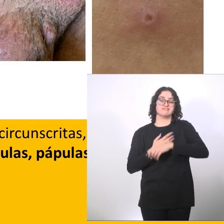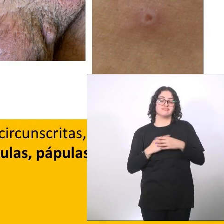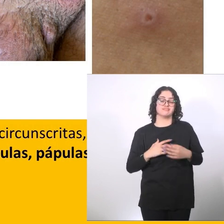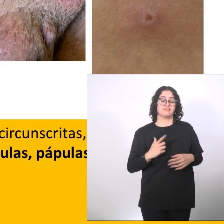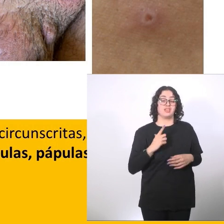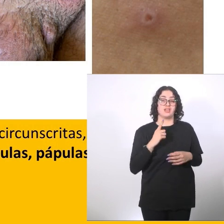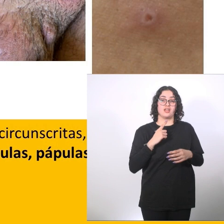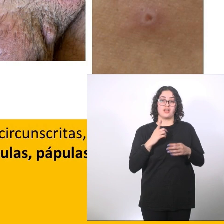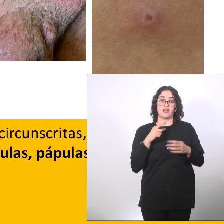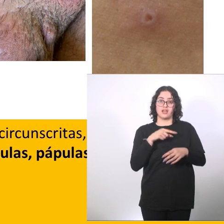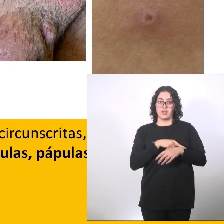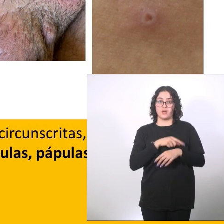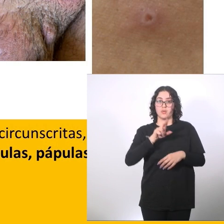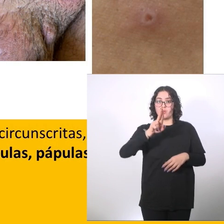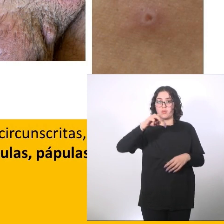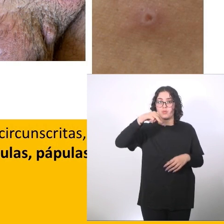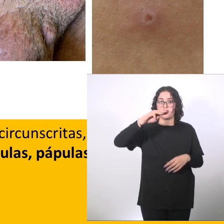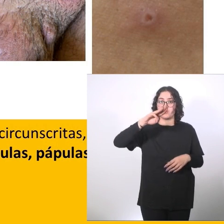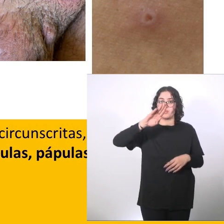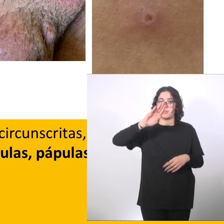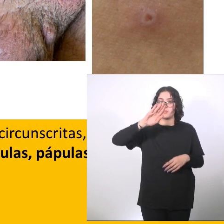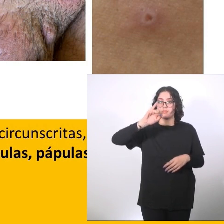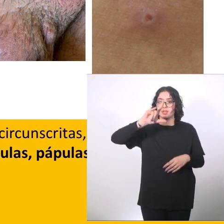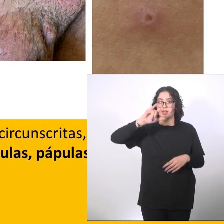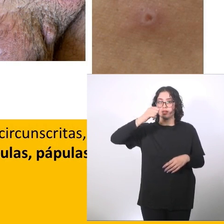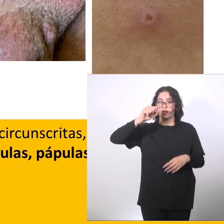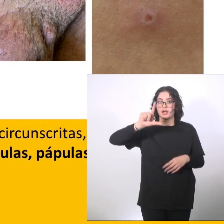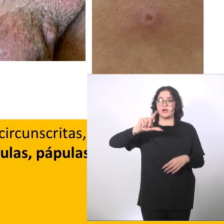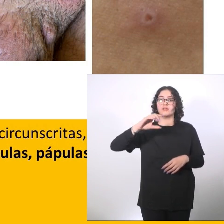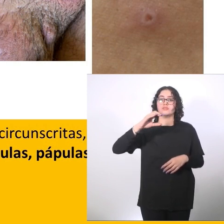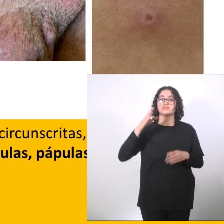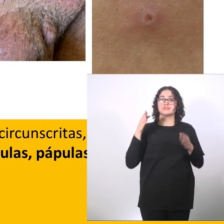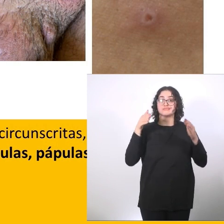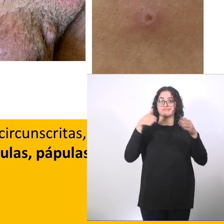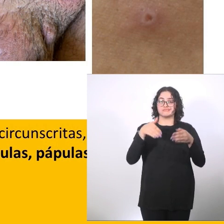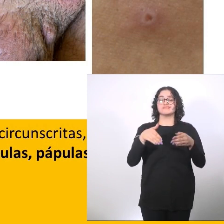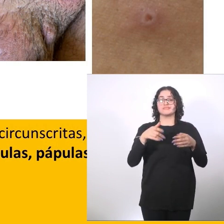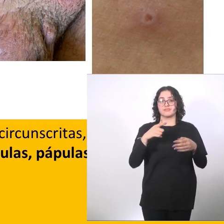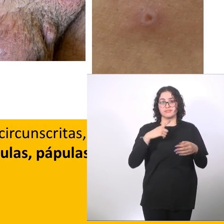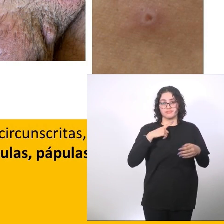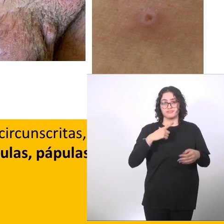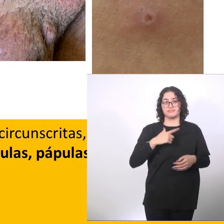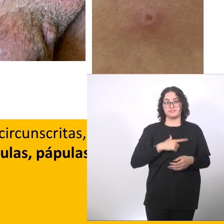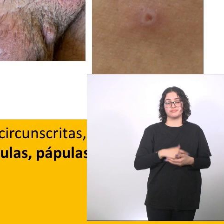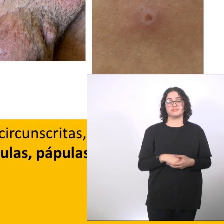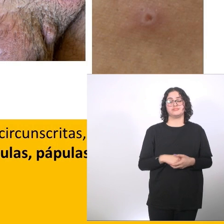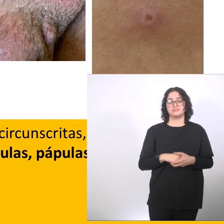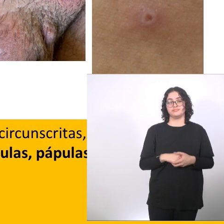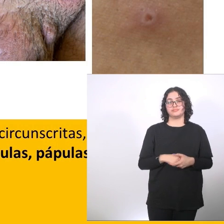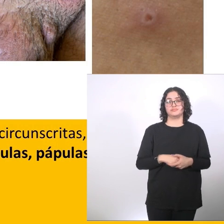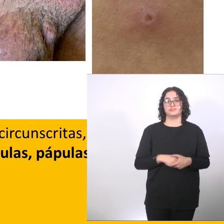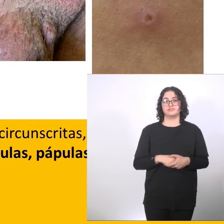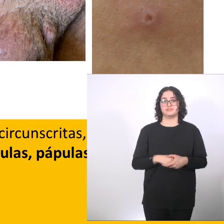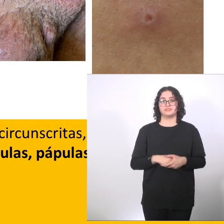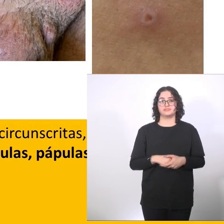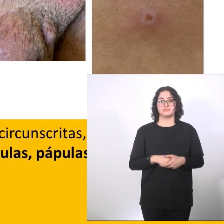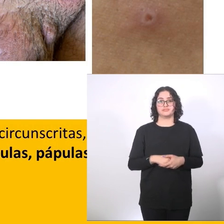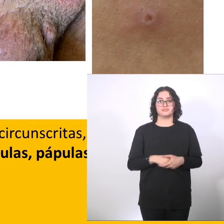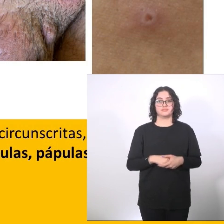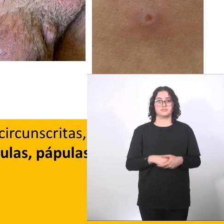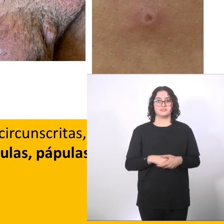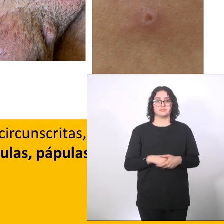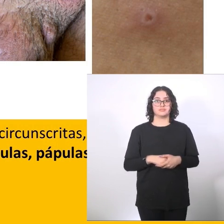umbilicação central, depois da fase de vesícula, elas evoluem para uma umbilicação central. Então,